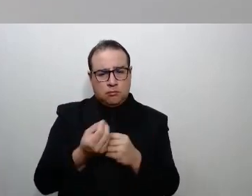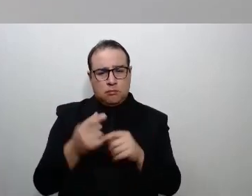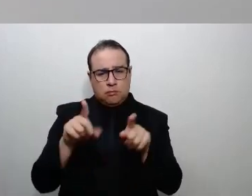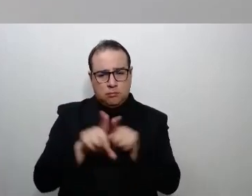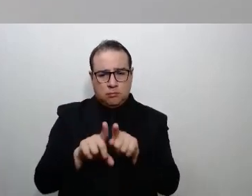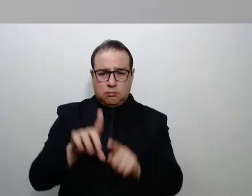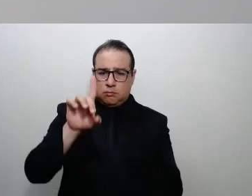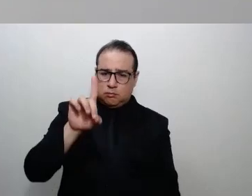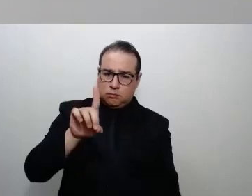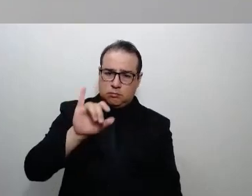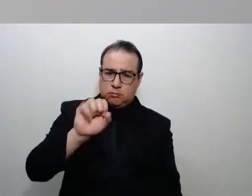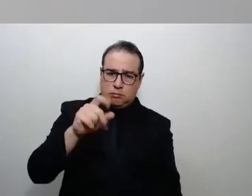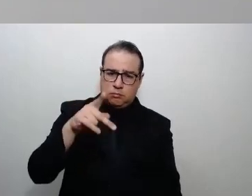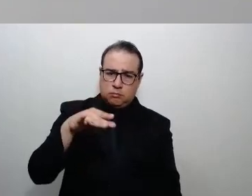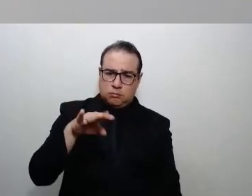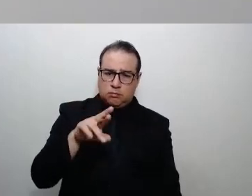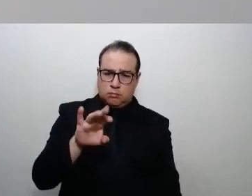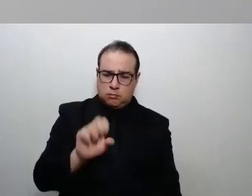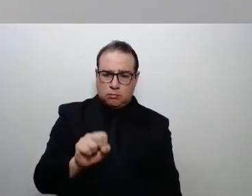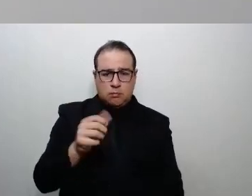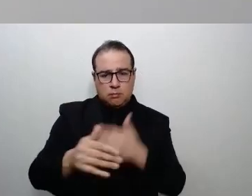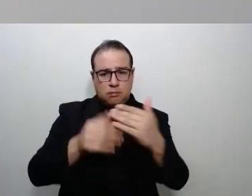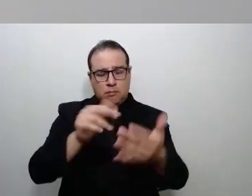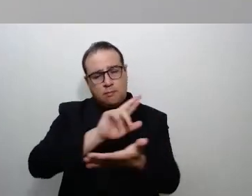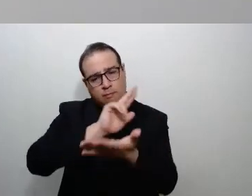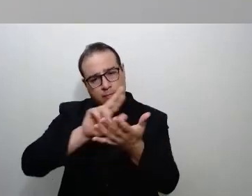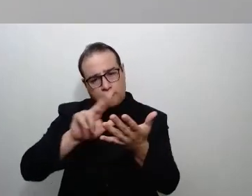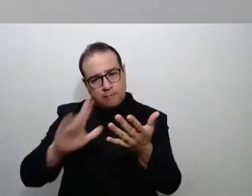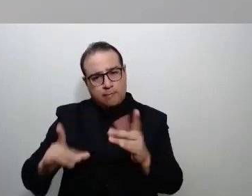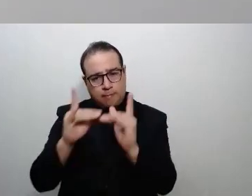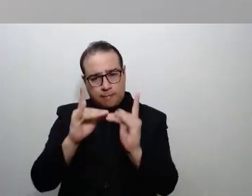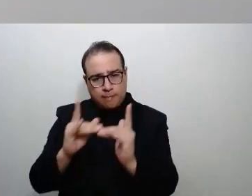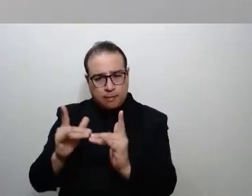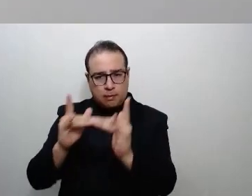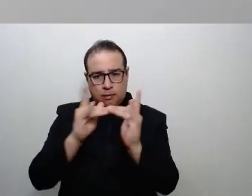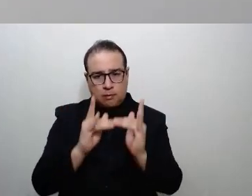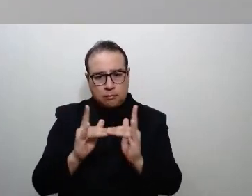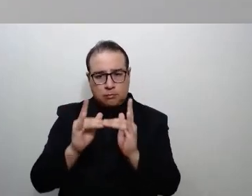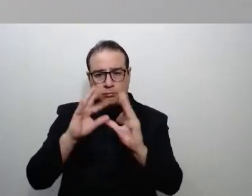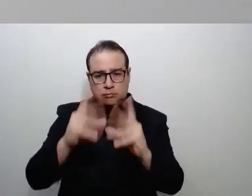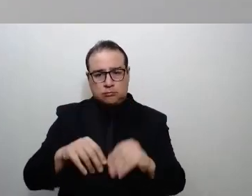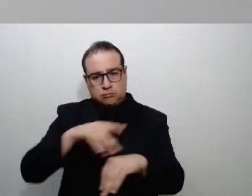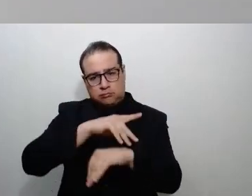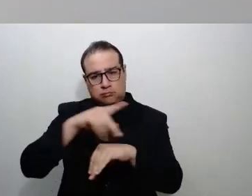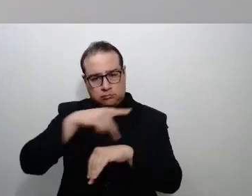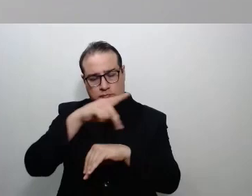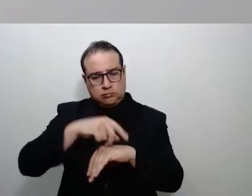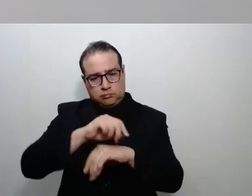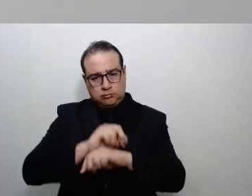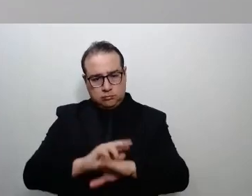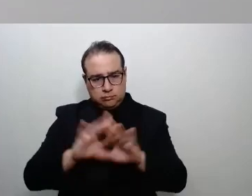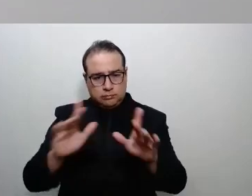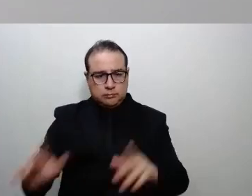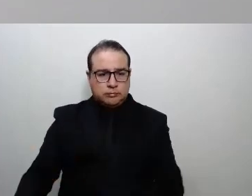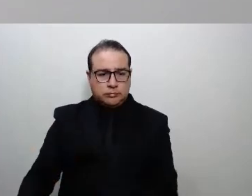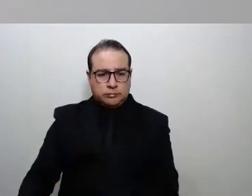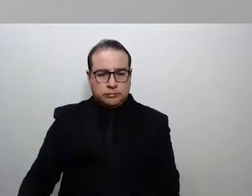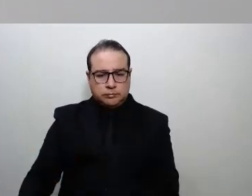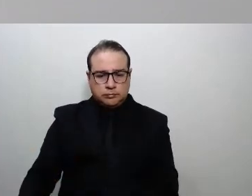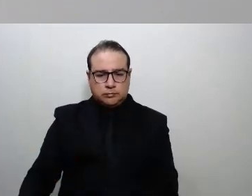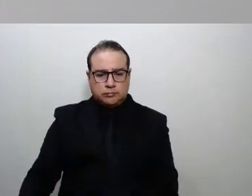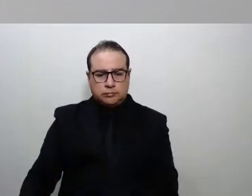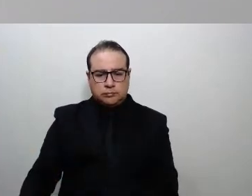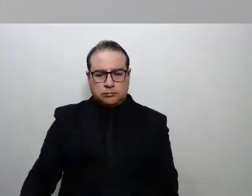que estão em andamento nas diversas corregedorias espalhadas pelo país para que nós não possamos